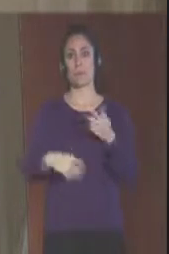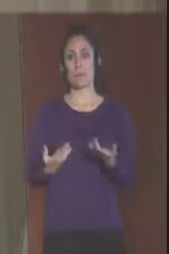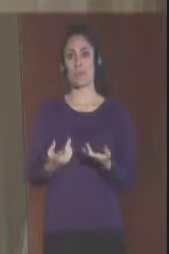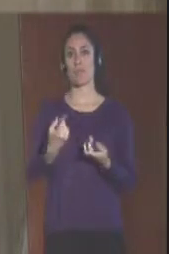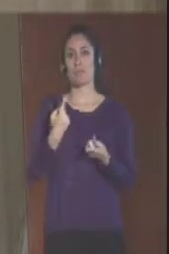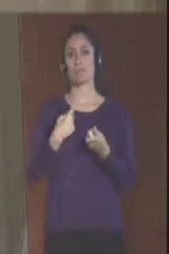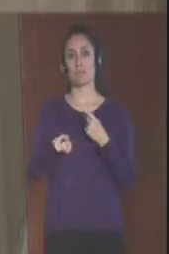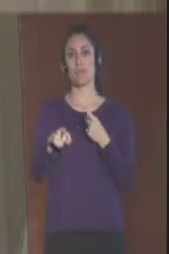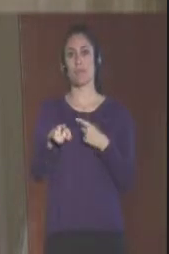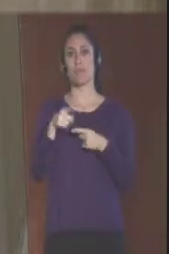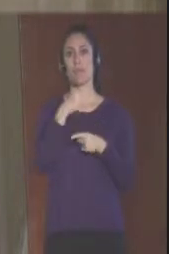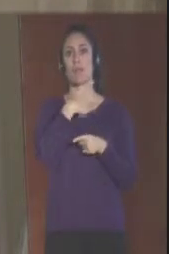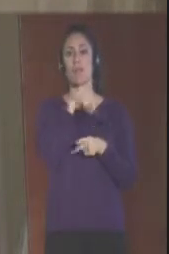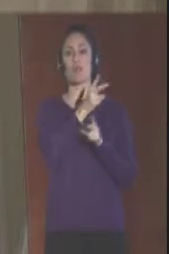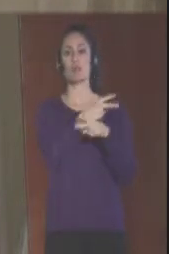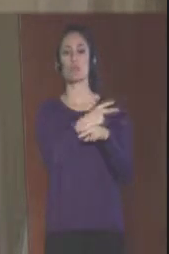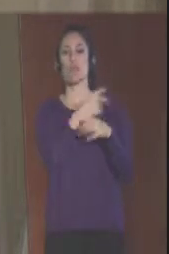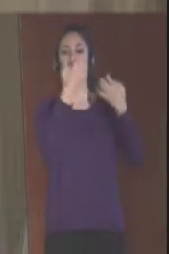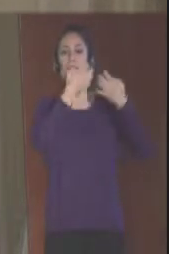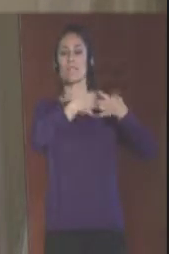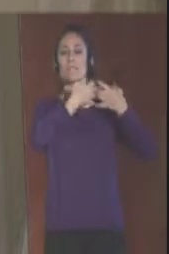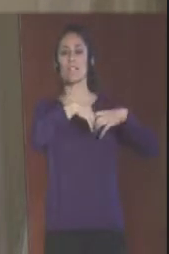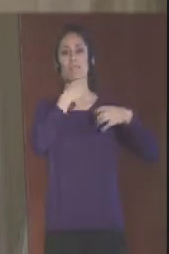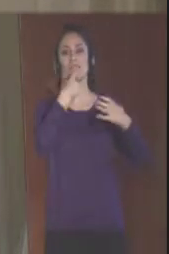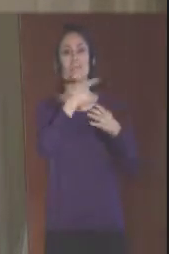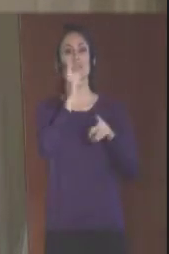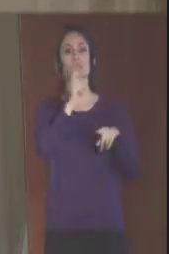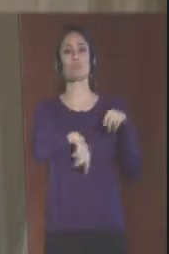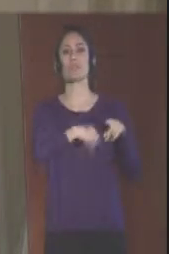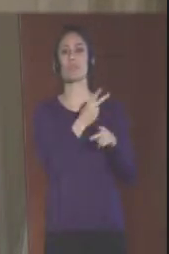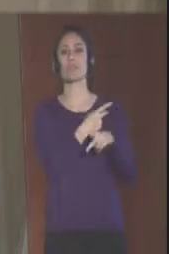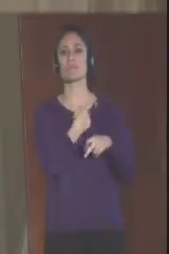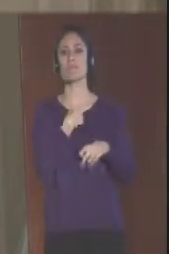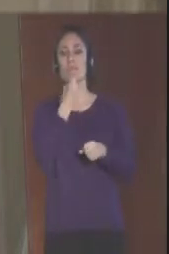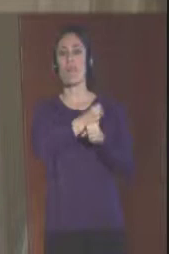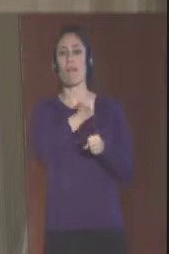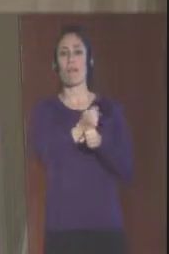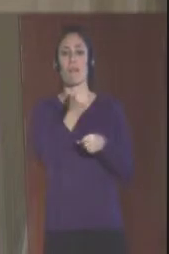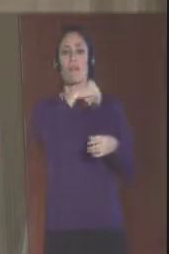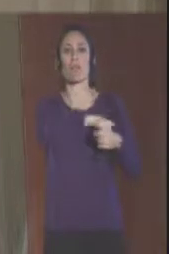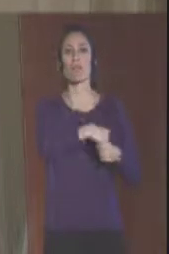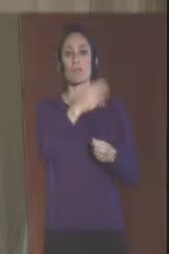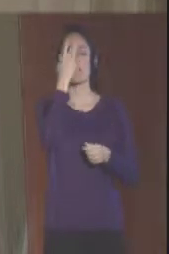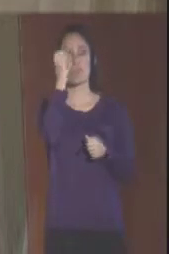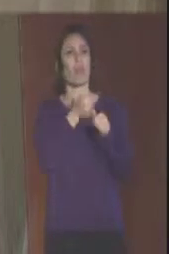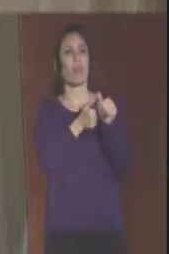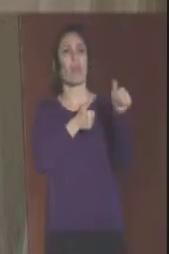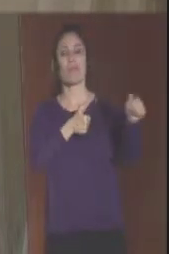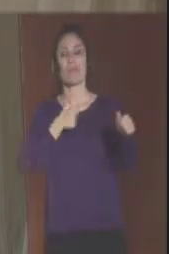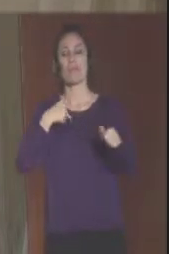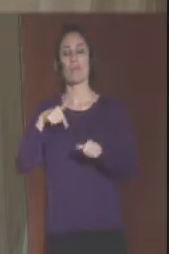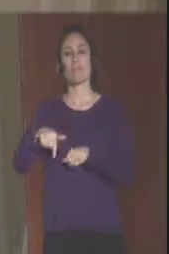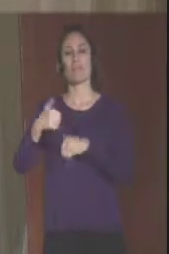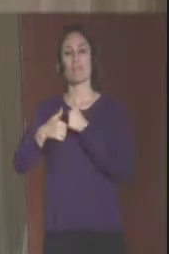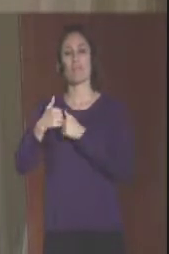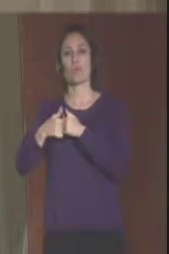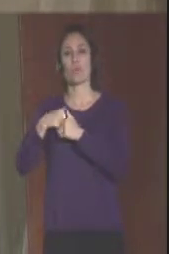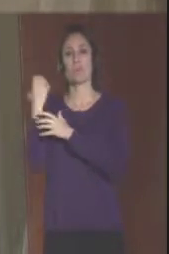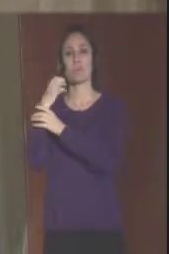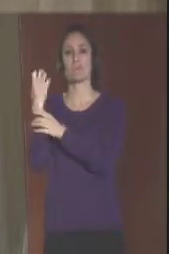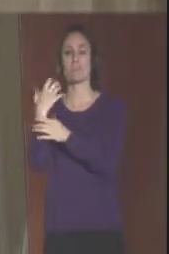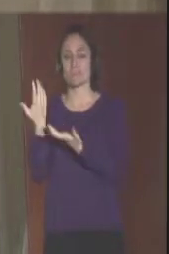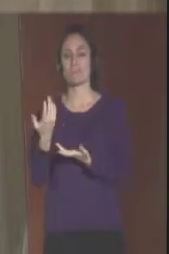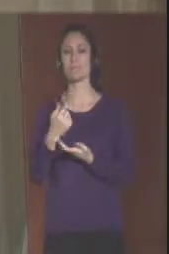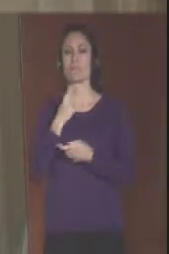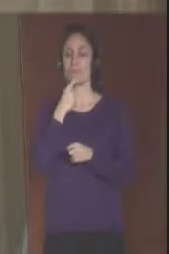da empresa, então não tem mais como se pensar em coisas isoladas. Essa ação conjunta é muito importante para se buscar